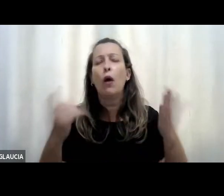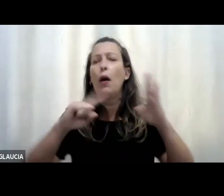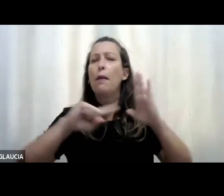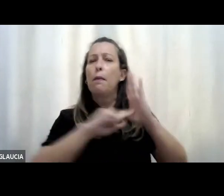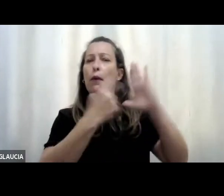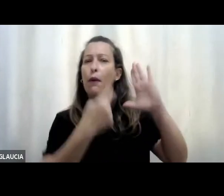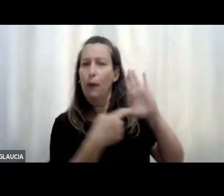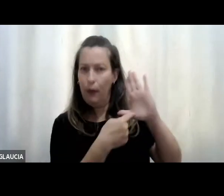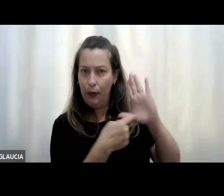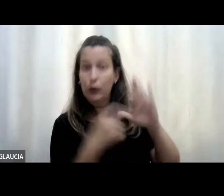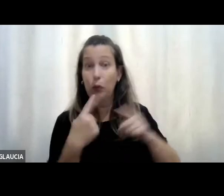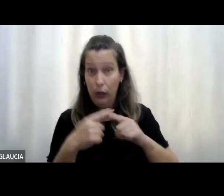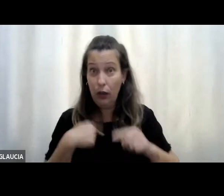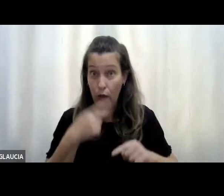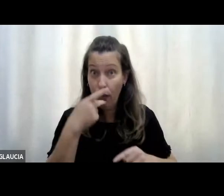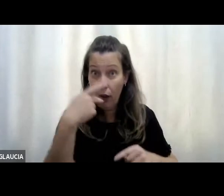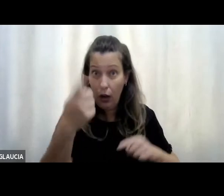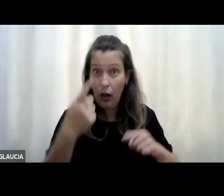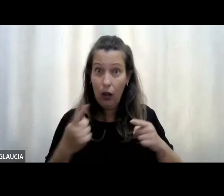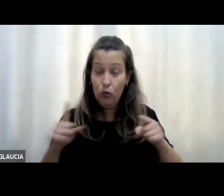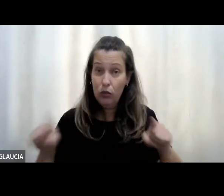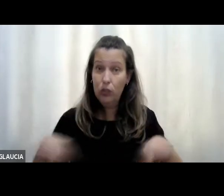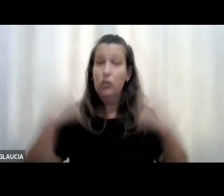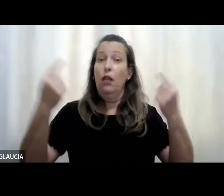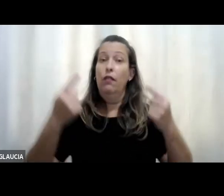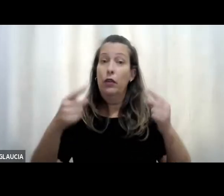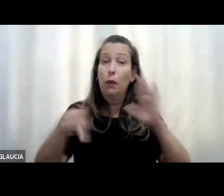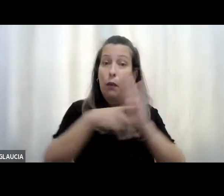aí eu vou trazer um desafio do Canal Saúde.